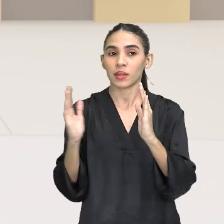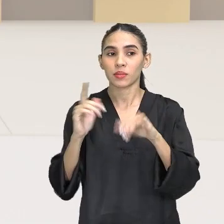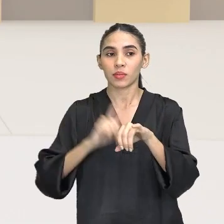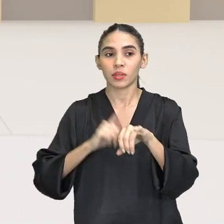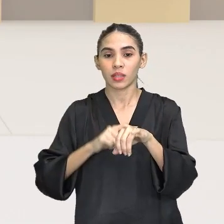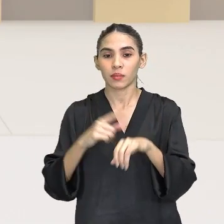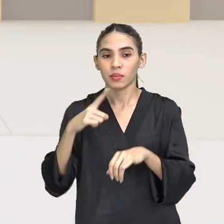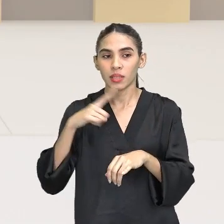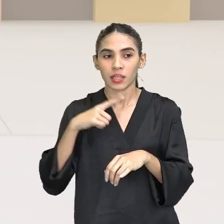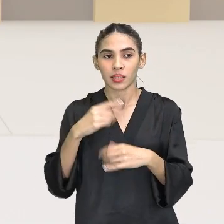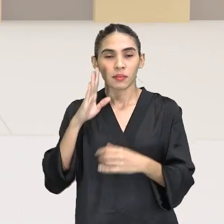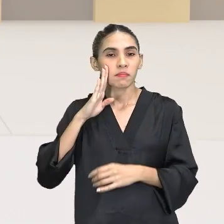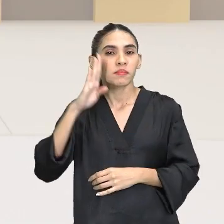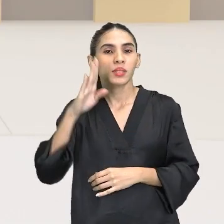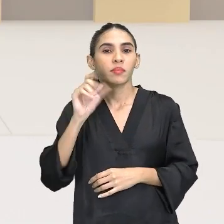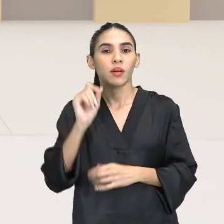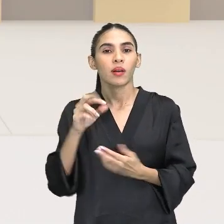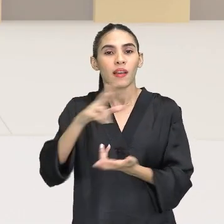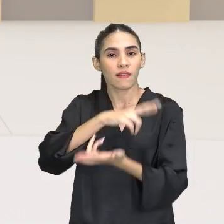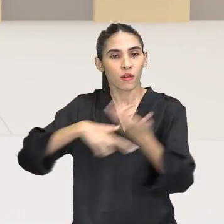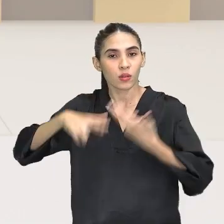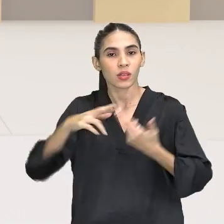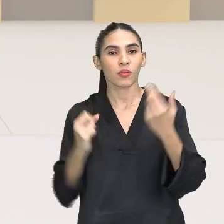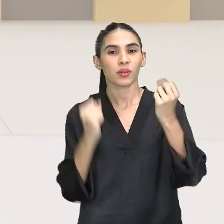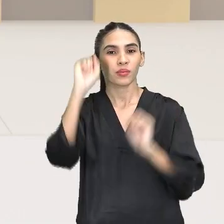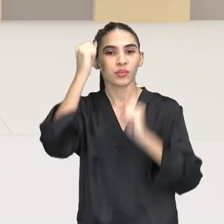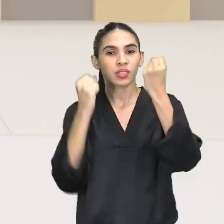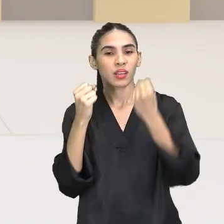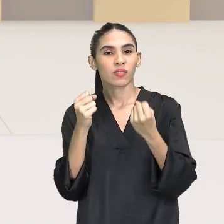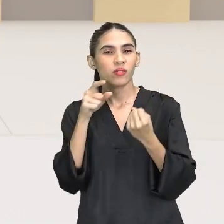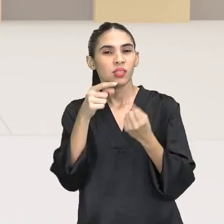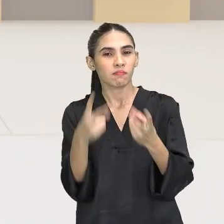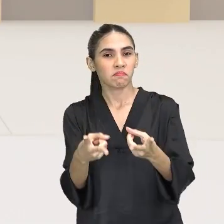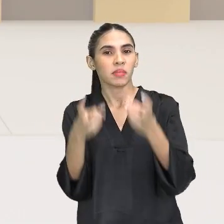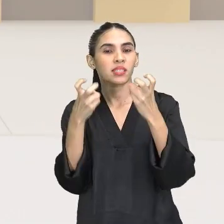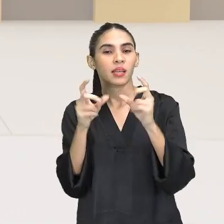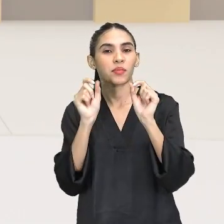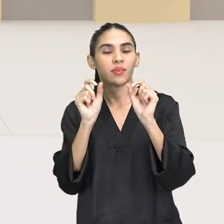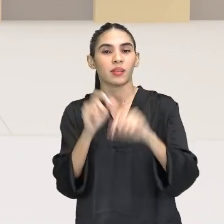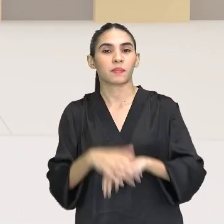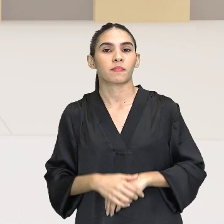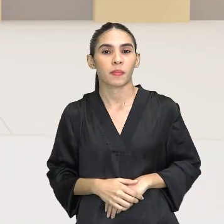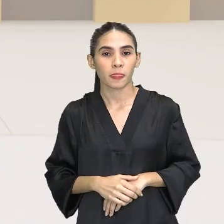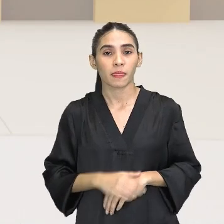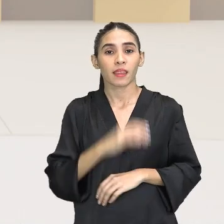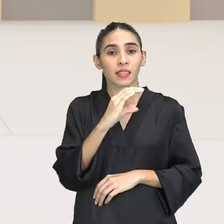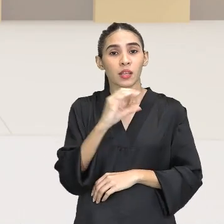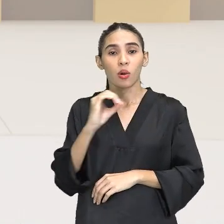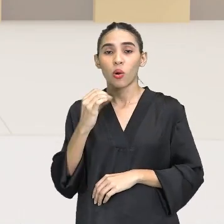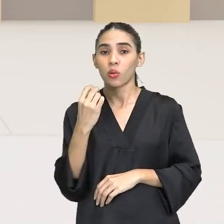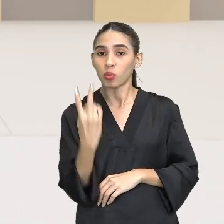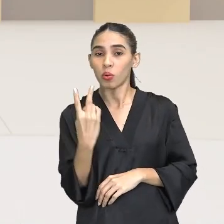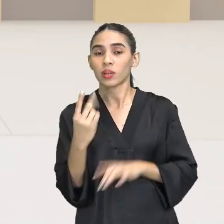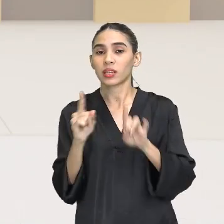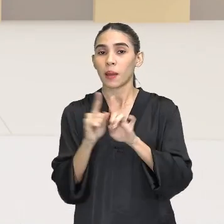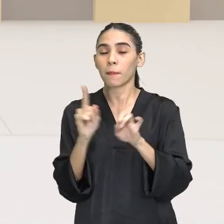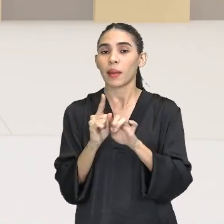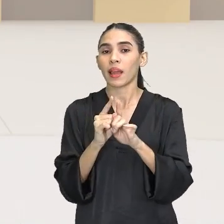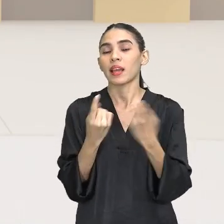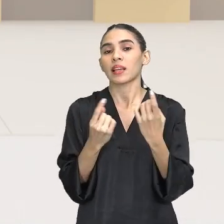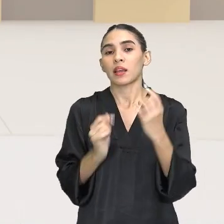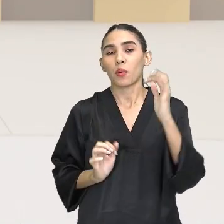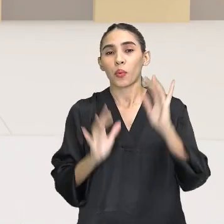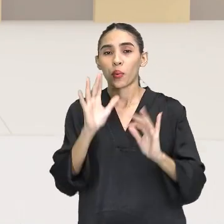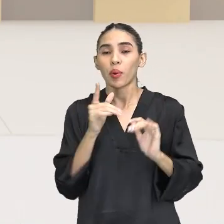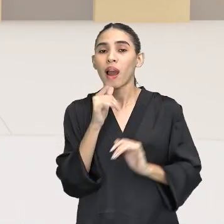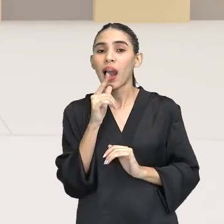especialmente desde a Revolução Industrial, quando se vê ali uma mudança nas emissões de CO2 e vapor d'água e de outros